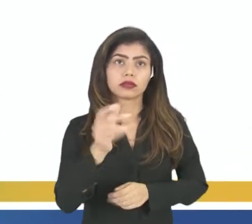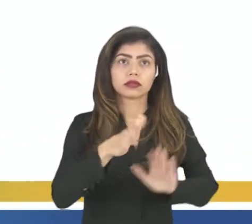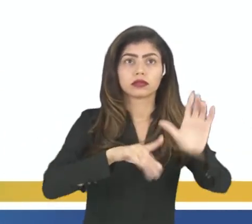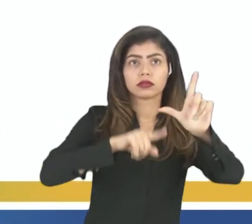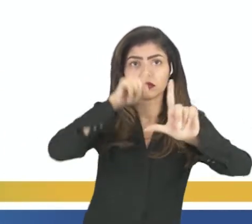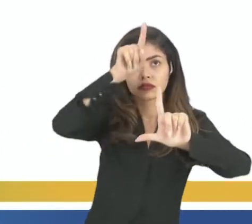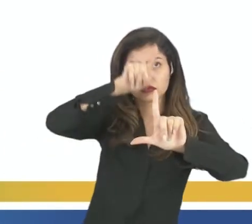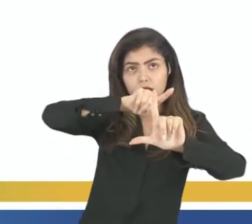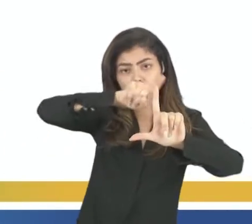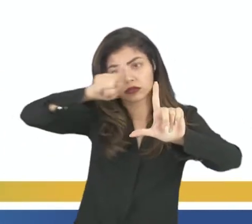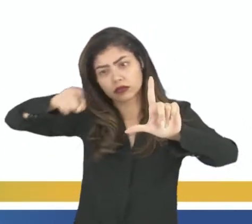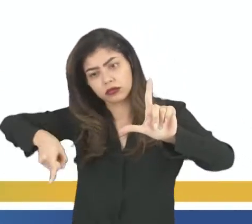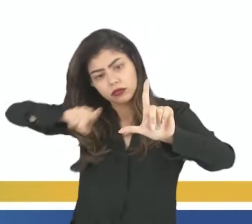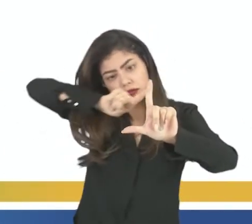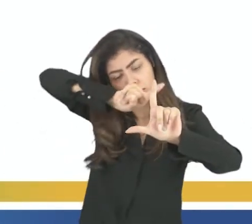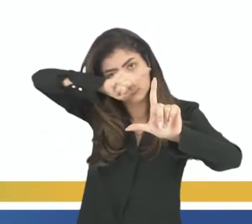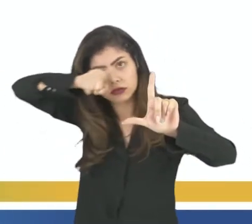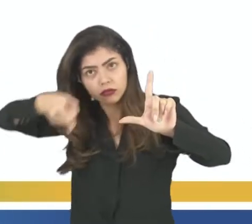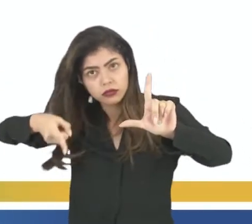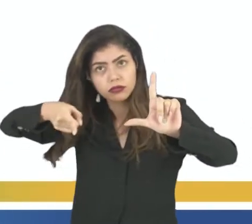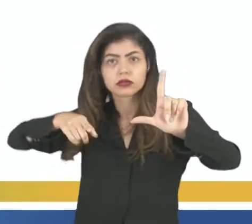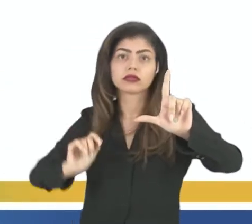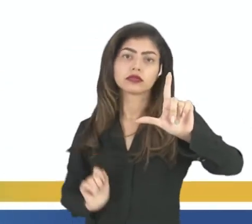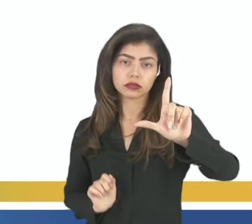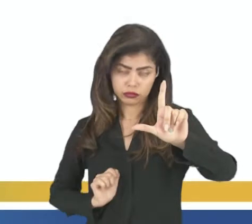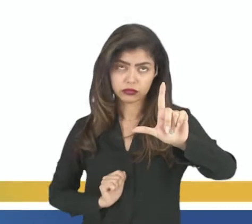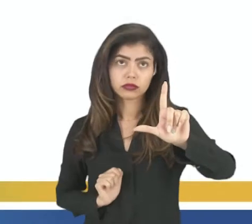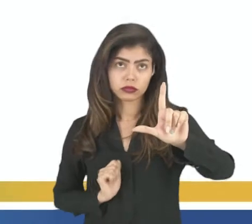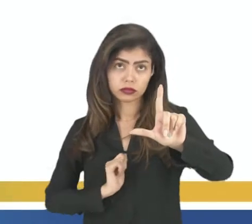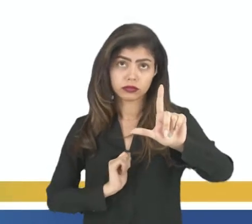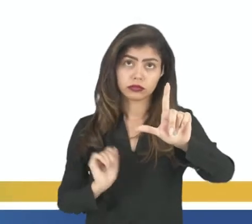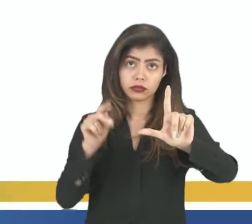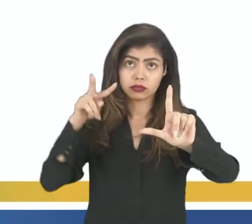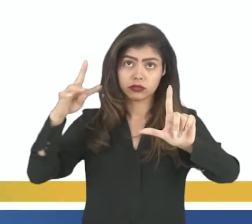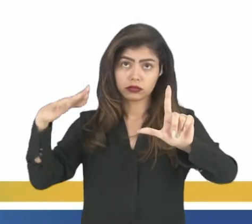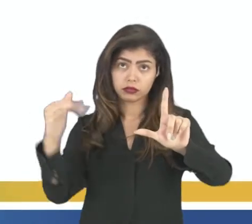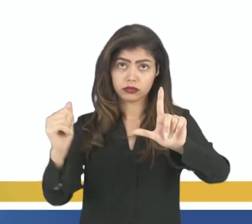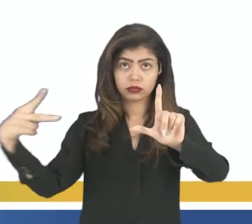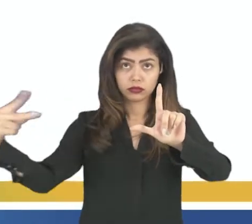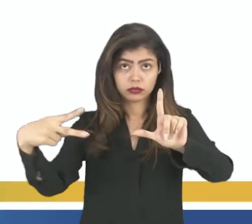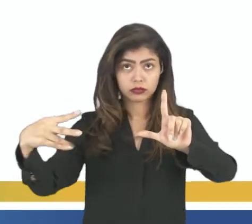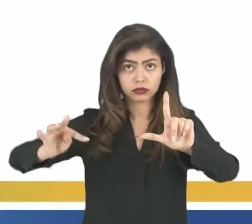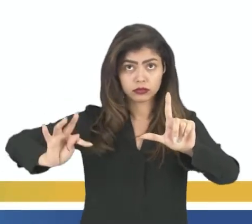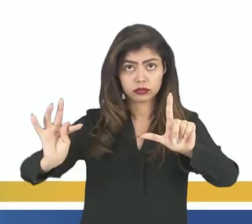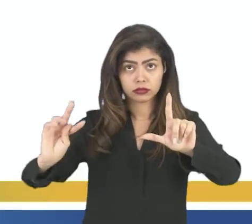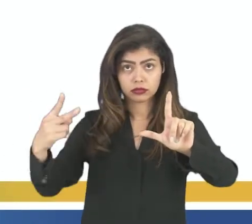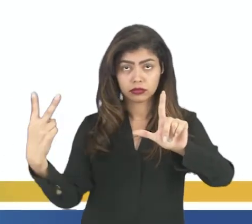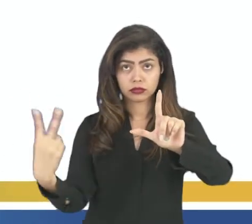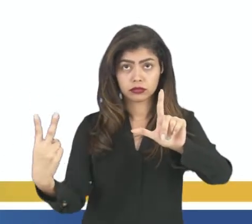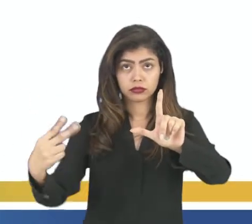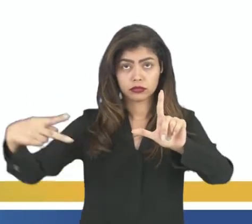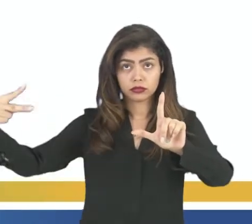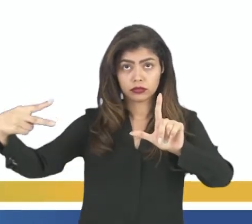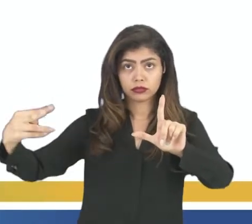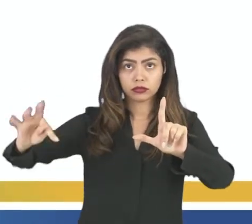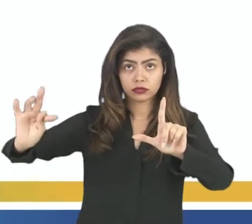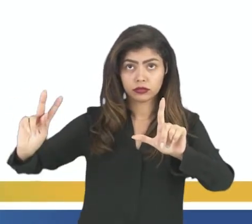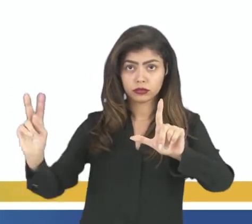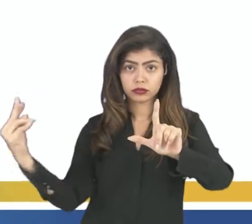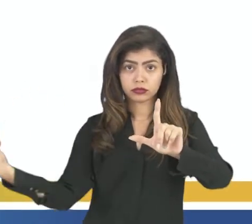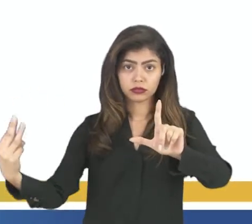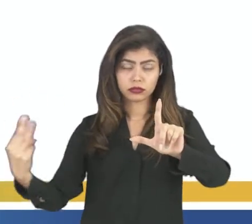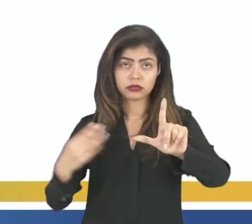equação, nós temos aí a seguinte situação. O trabalho da força-peso é peso vezes deslocamento